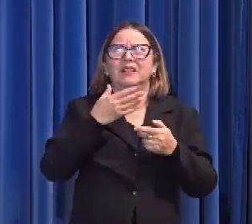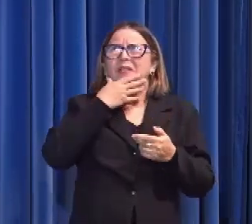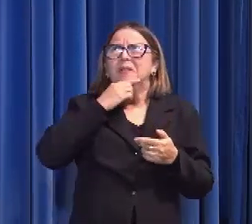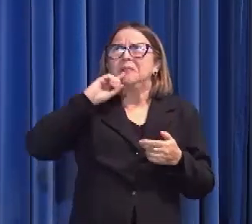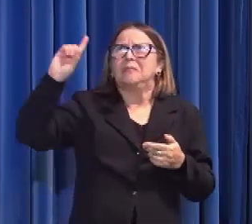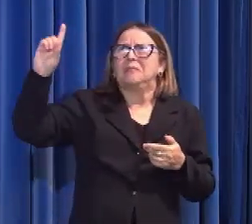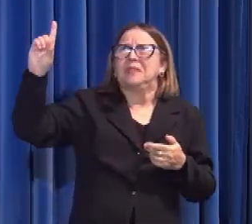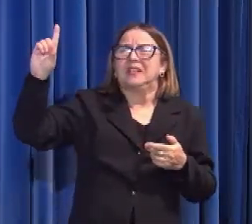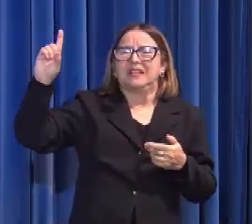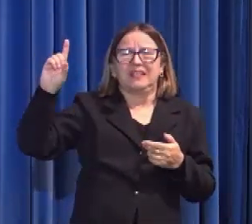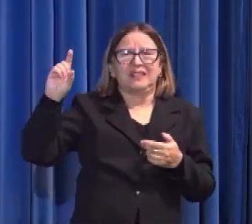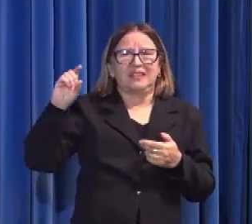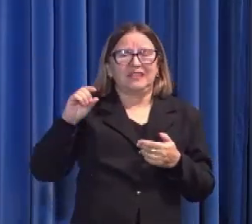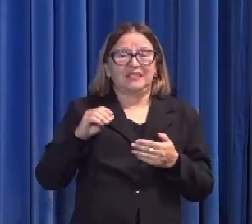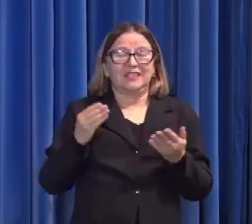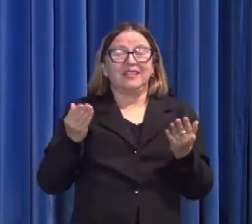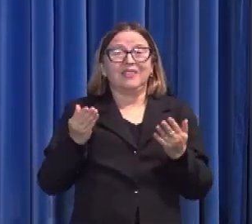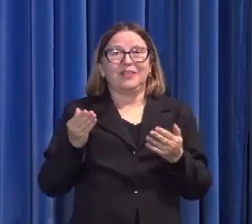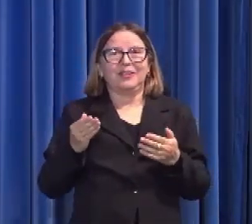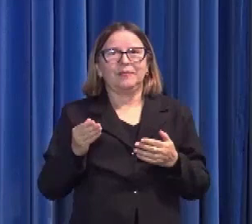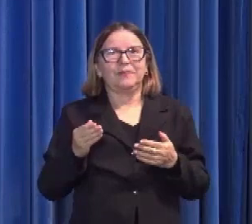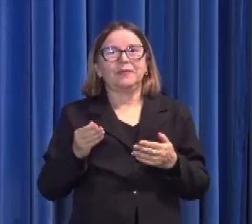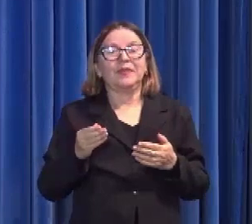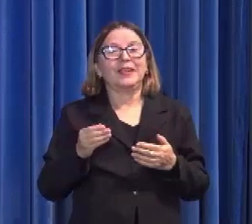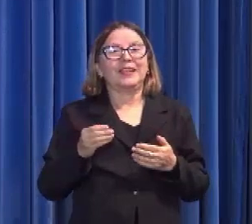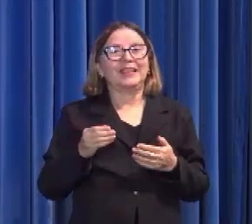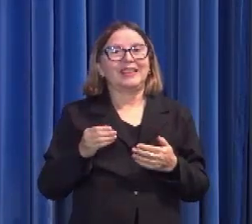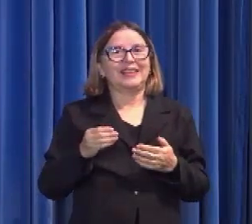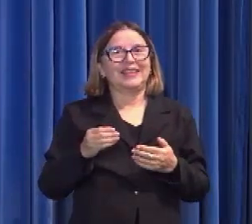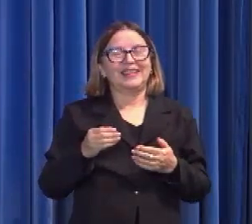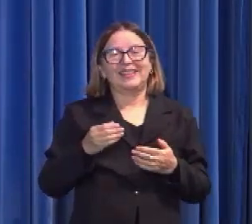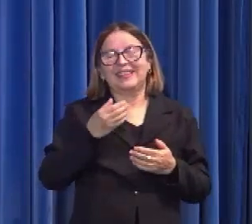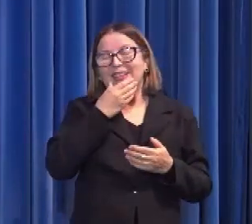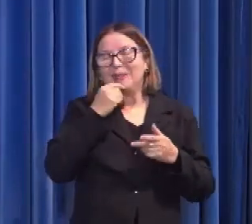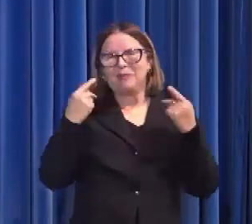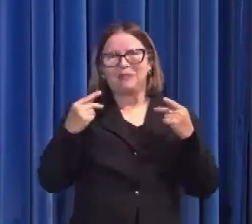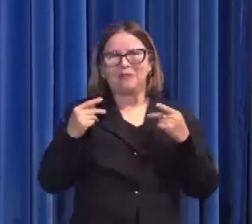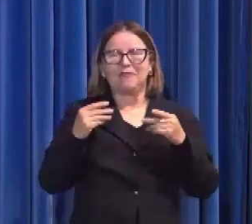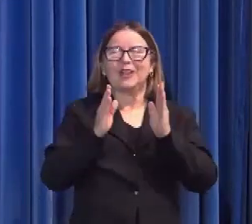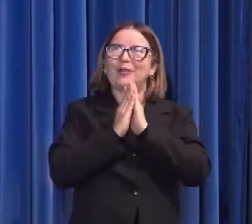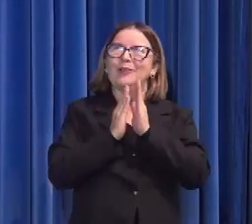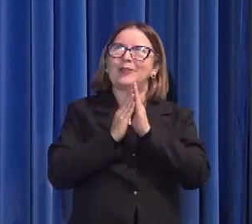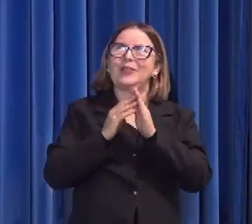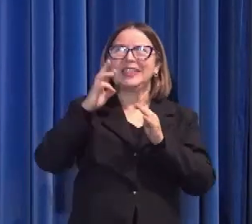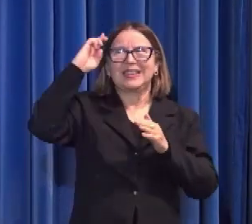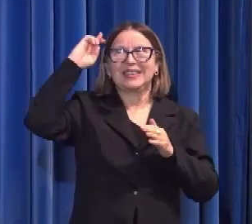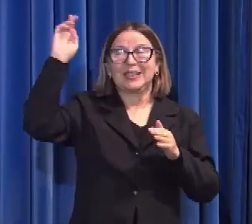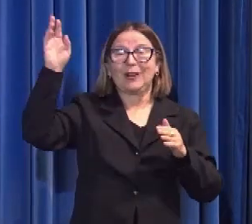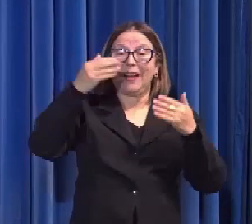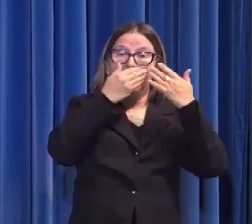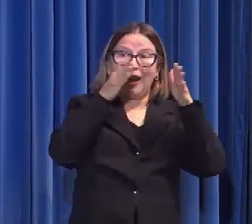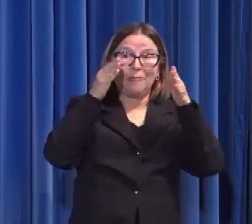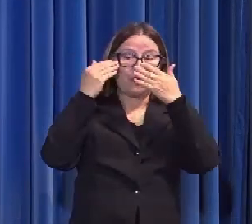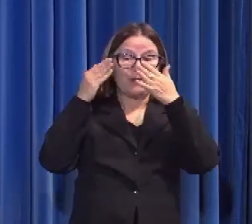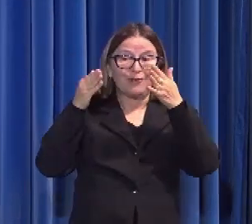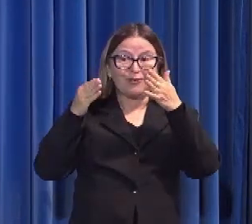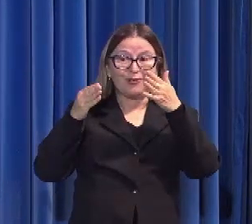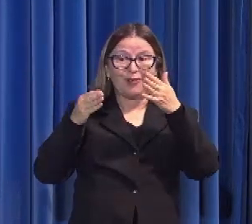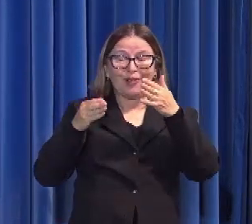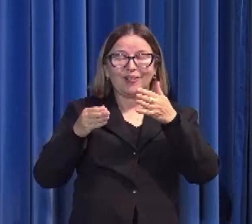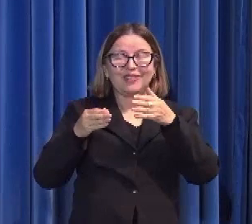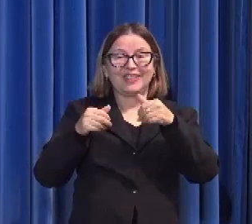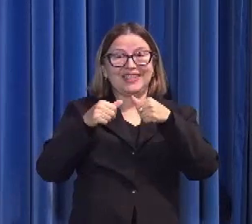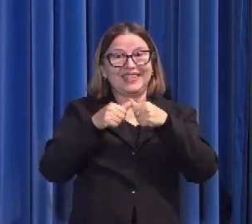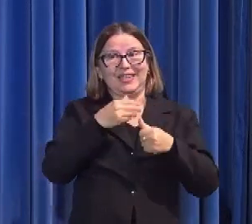exército do Senhor é bem maior E aí pegou aqueles soldados assírios